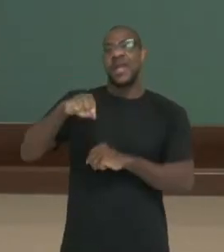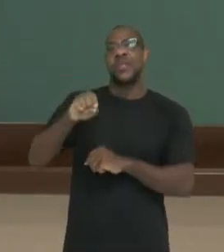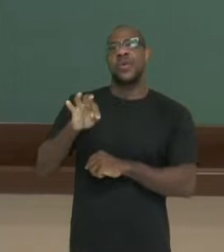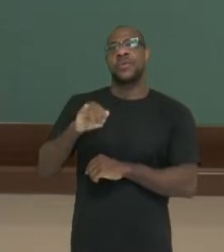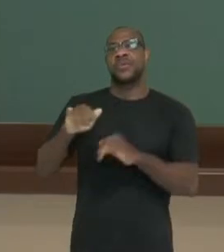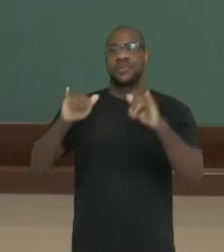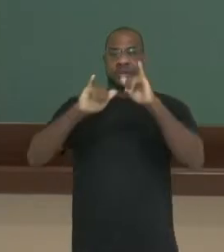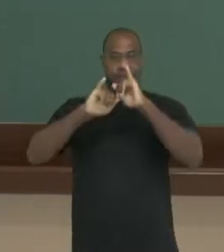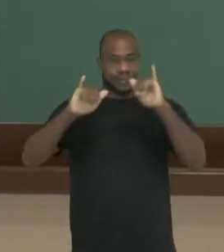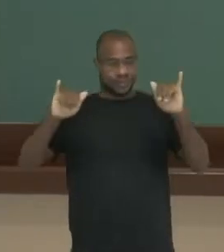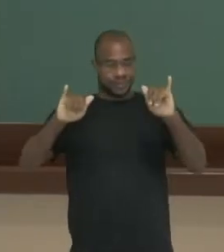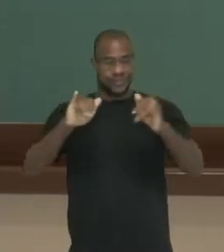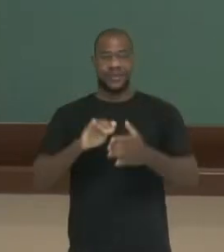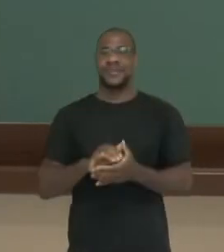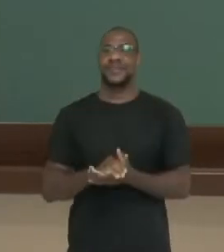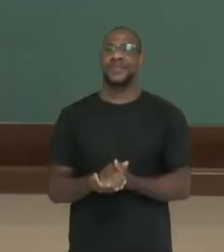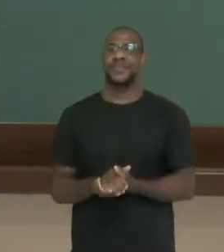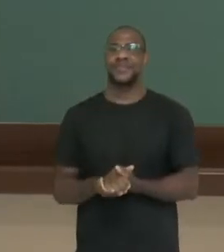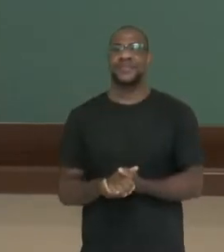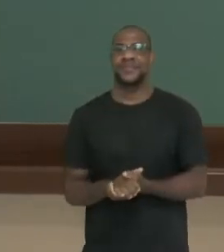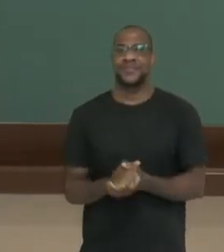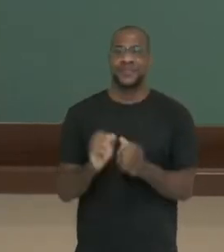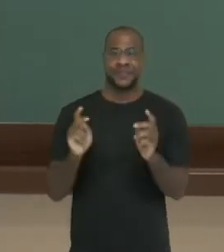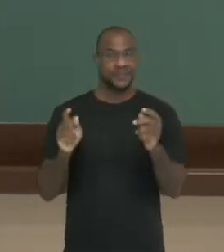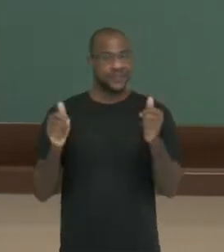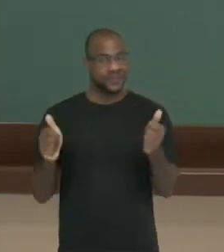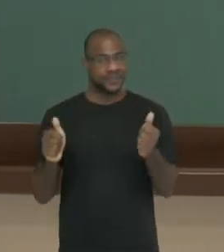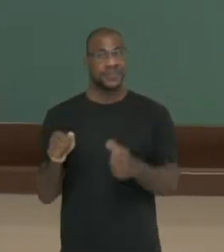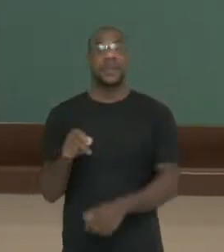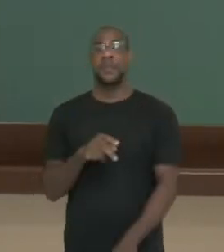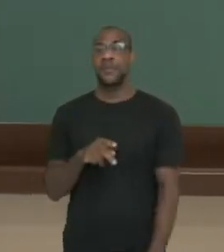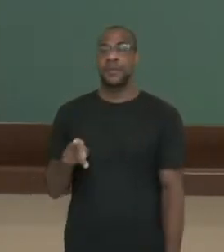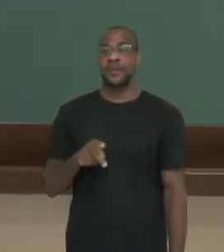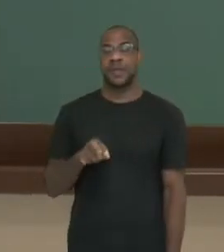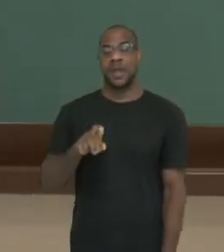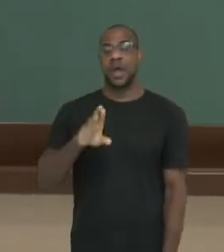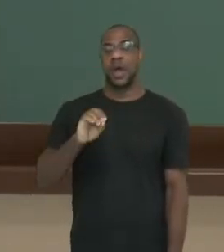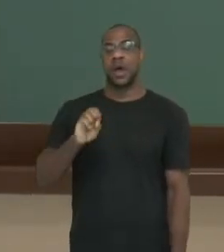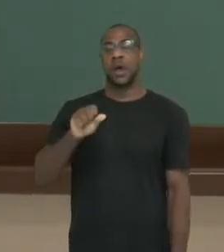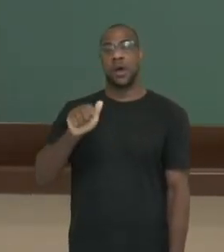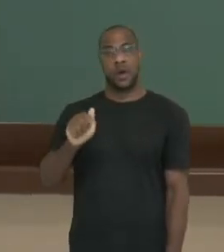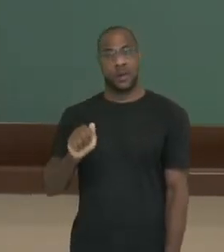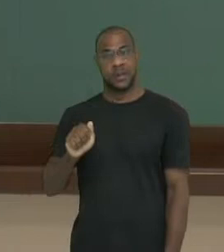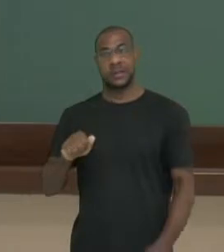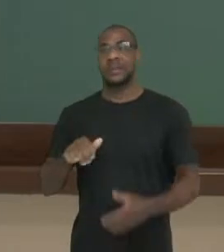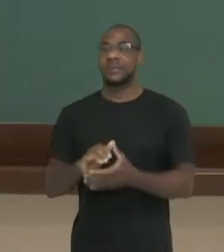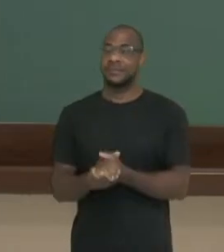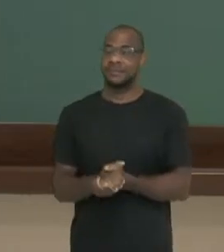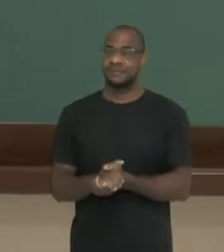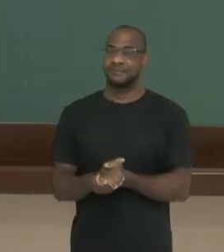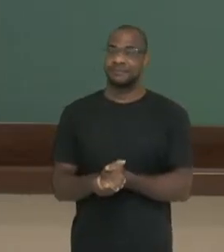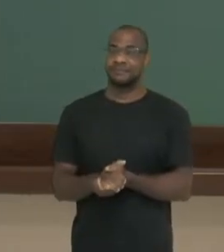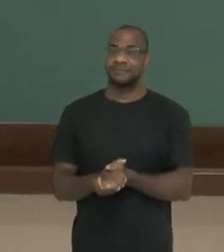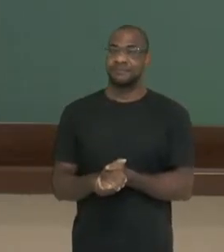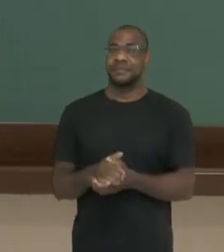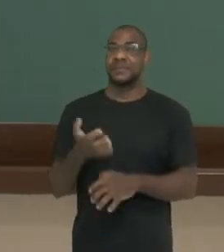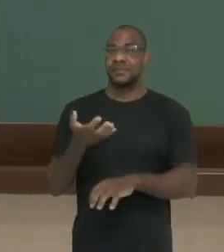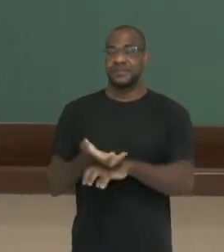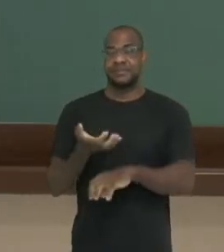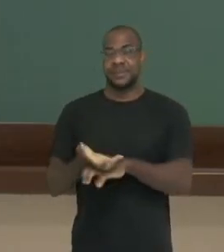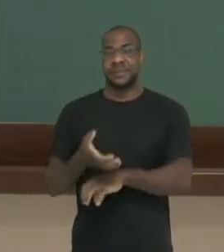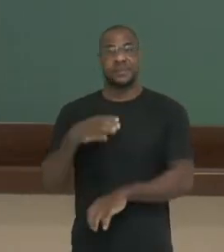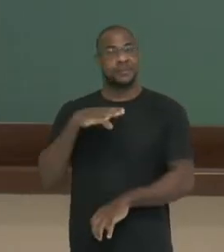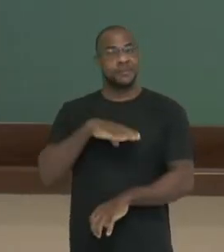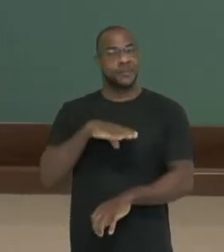gênero textual notícia, ok? Eu sou a professora Rosa Helena Bueno, estou aqui ministrando as aulas de língua portuguesa do